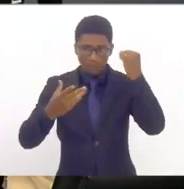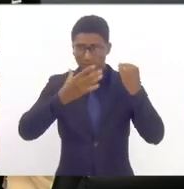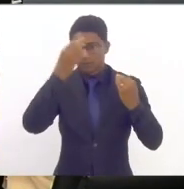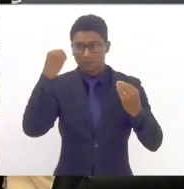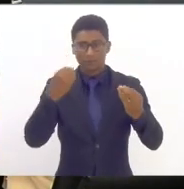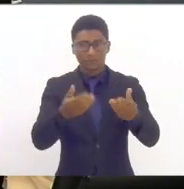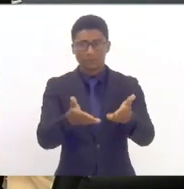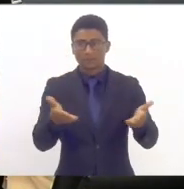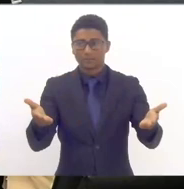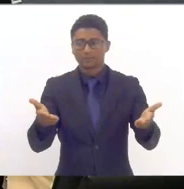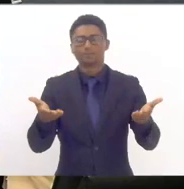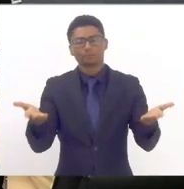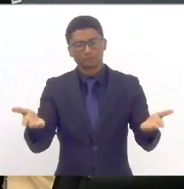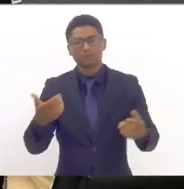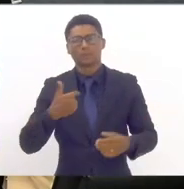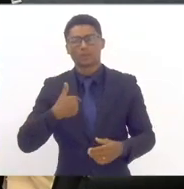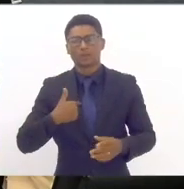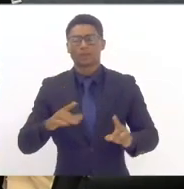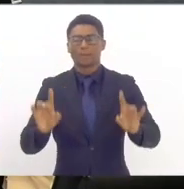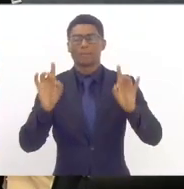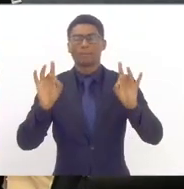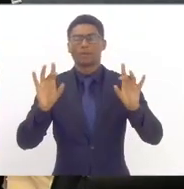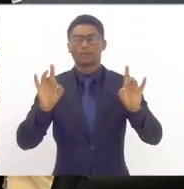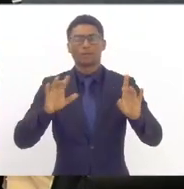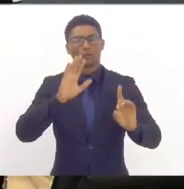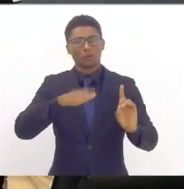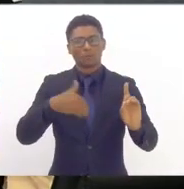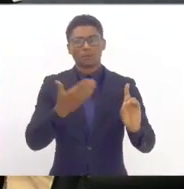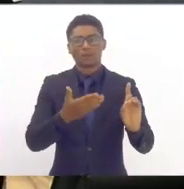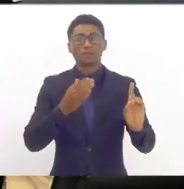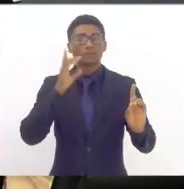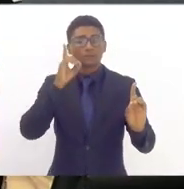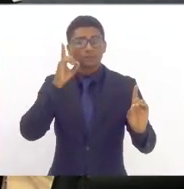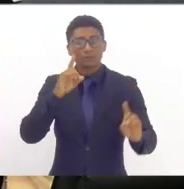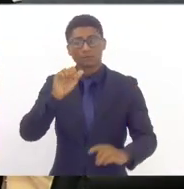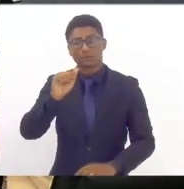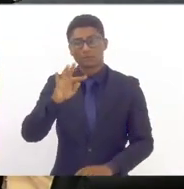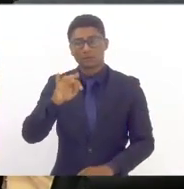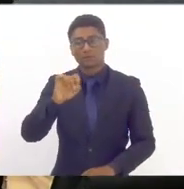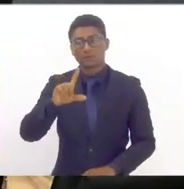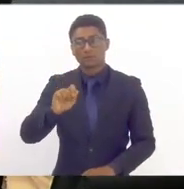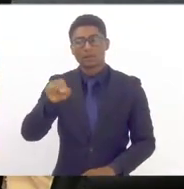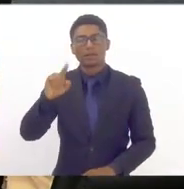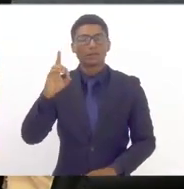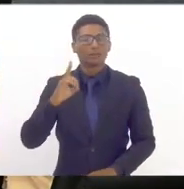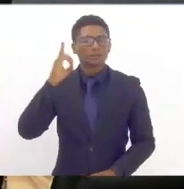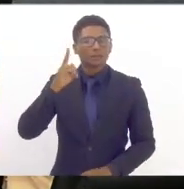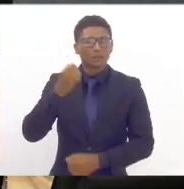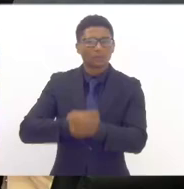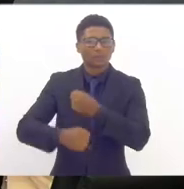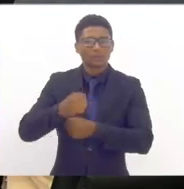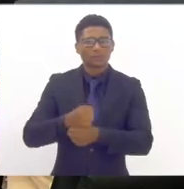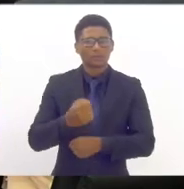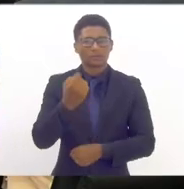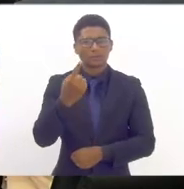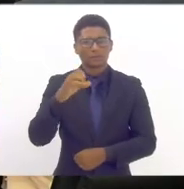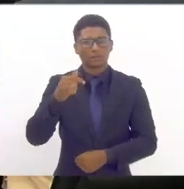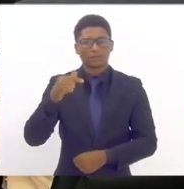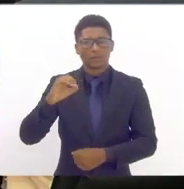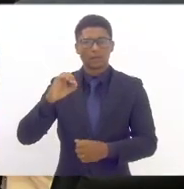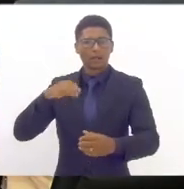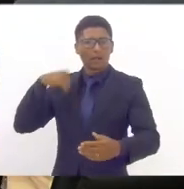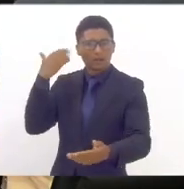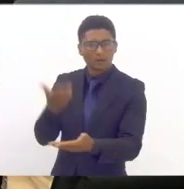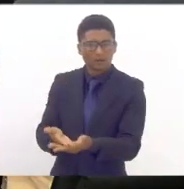eu queria fazer uma homenagem especial ao deputado Átila, que ele é nosso deputado aqui desde 1970. E eu